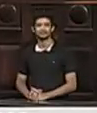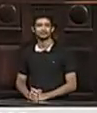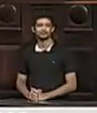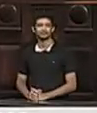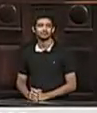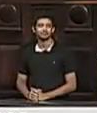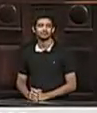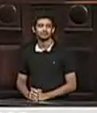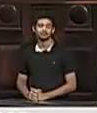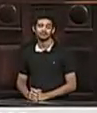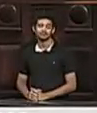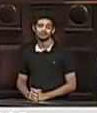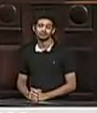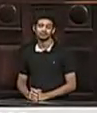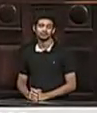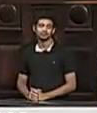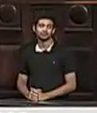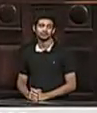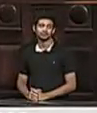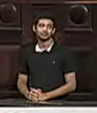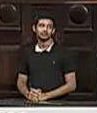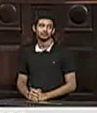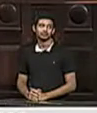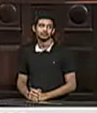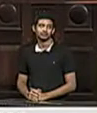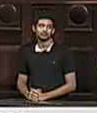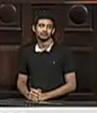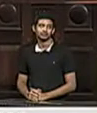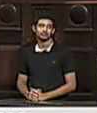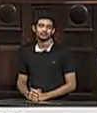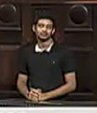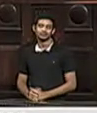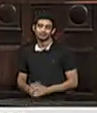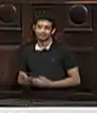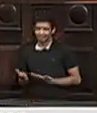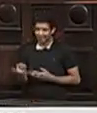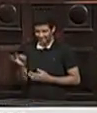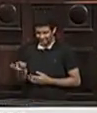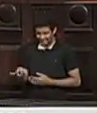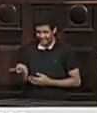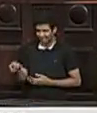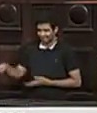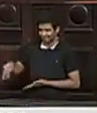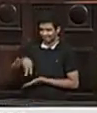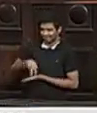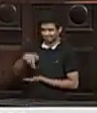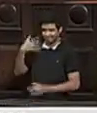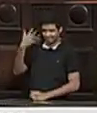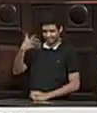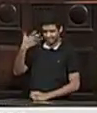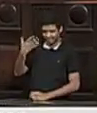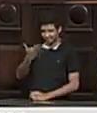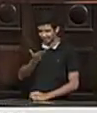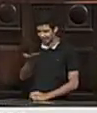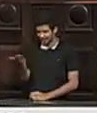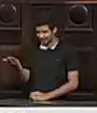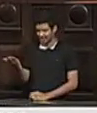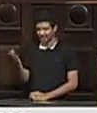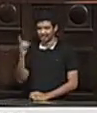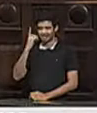E nada mais justo subir a essa tribuna, na presença de deputado Conte Bittencourt e outros,